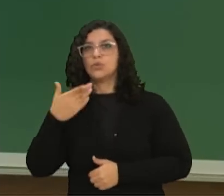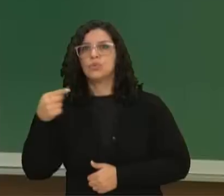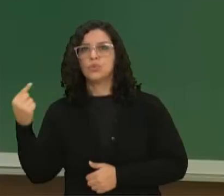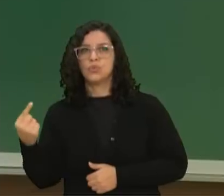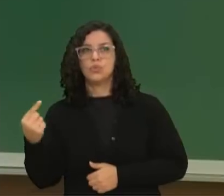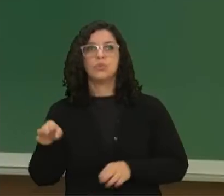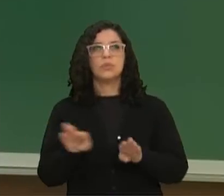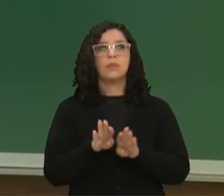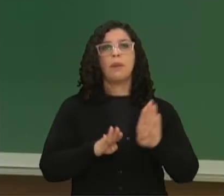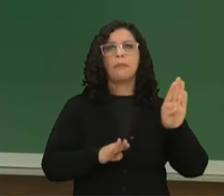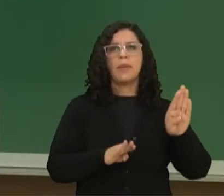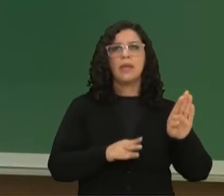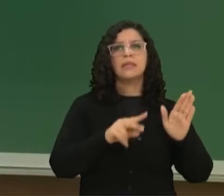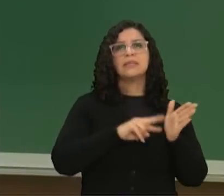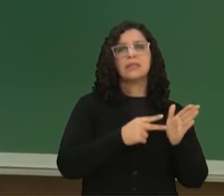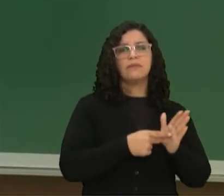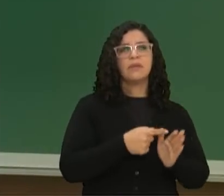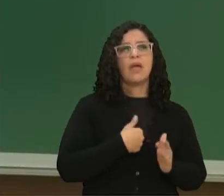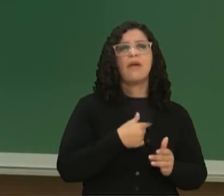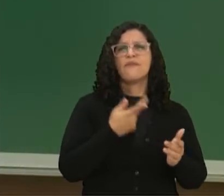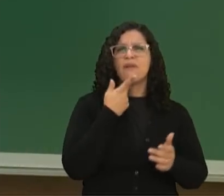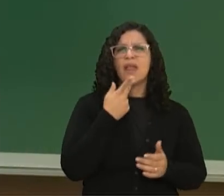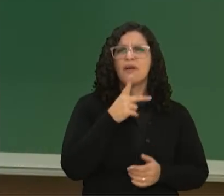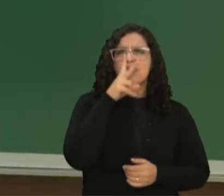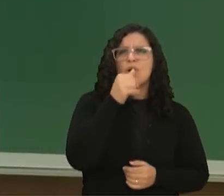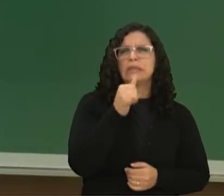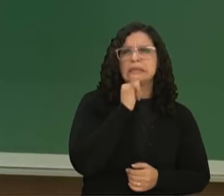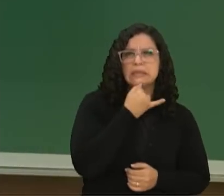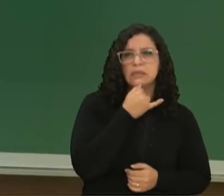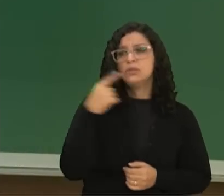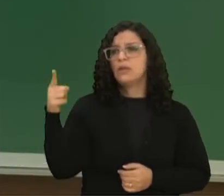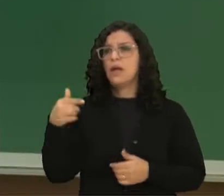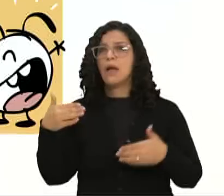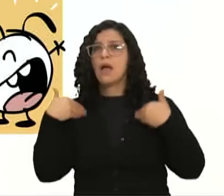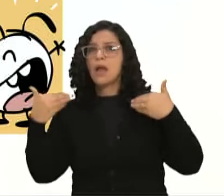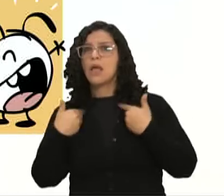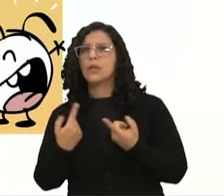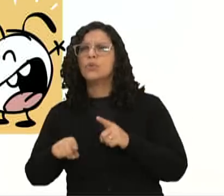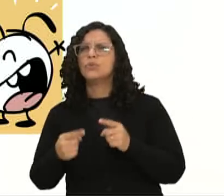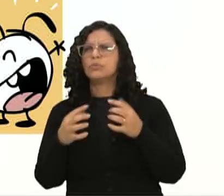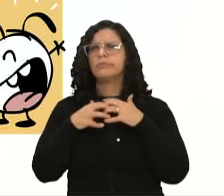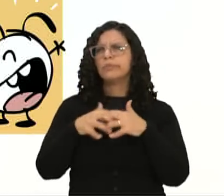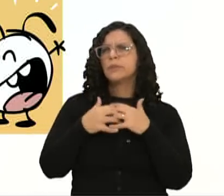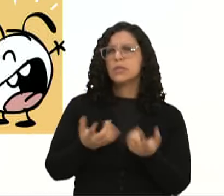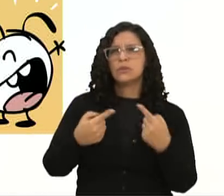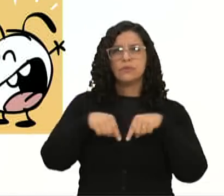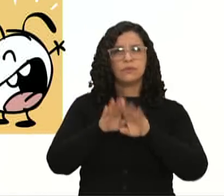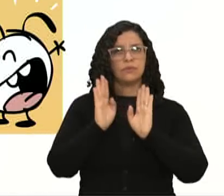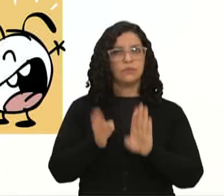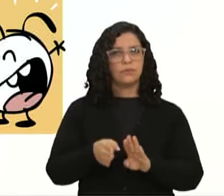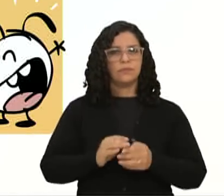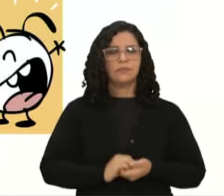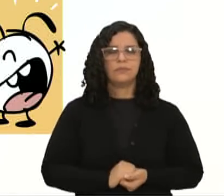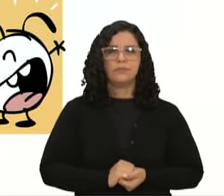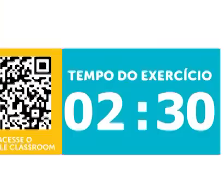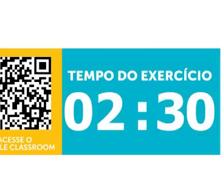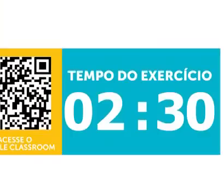o sentimento de tristeza no primeiro e de alegria lá no último. Pensem aí, já conferimos.